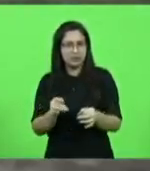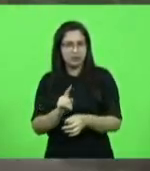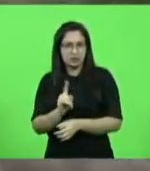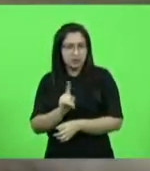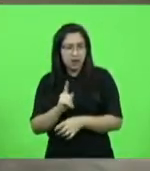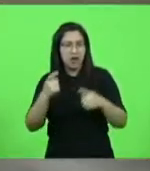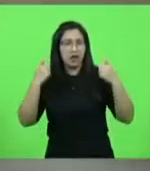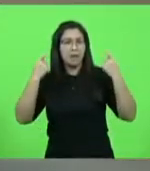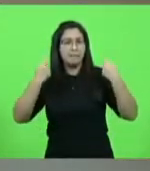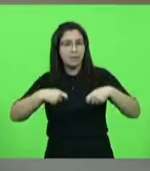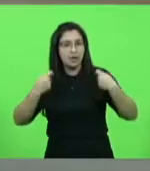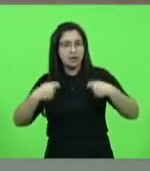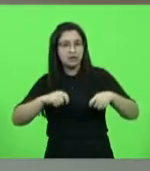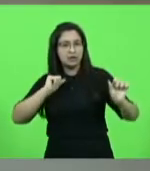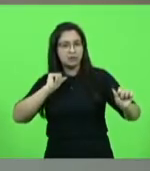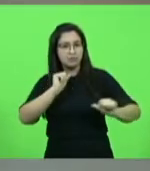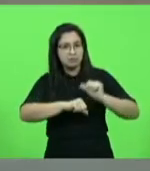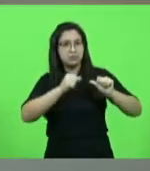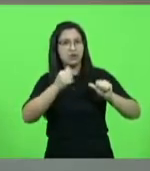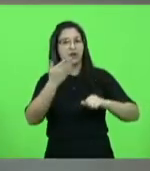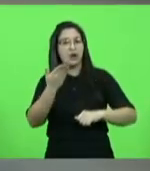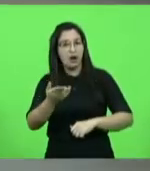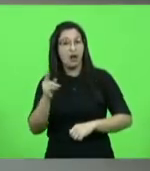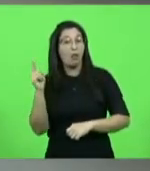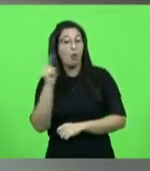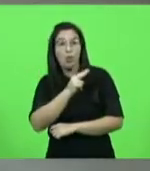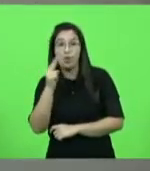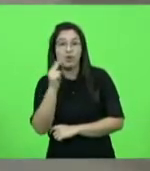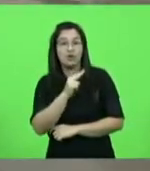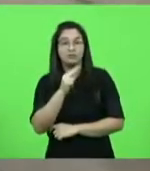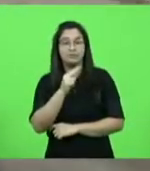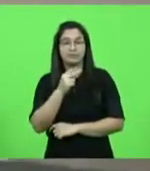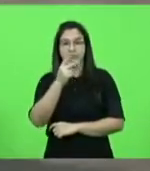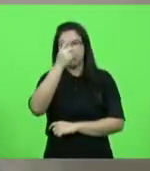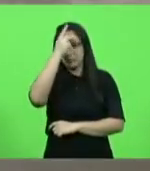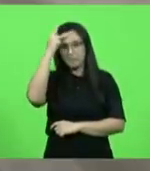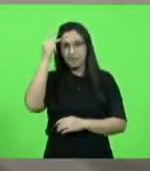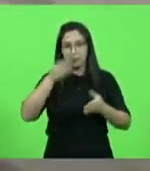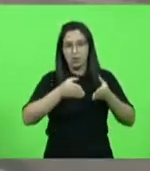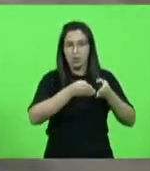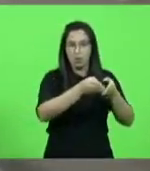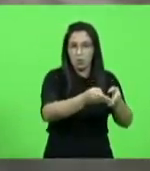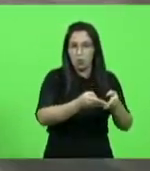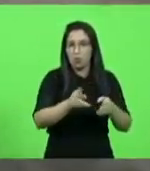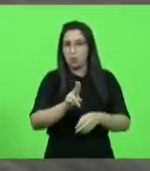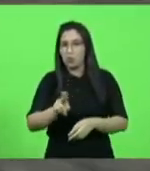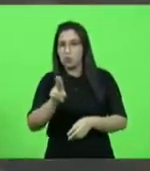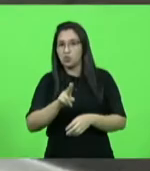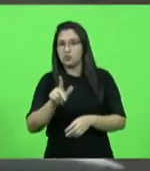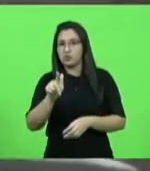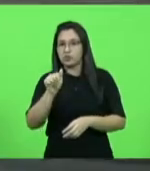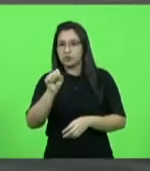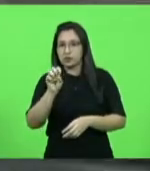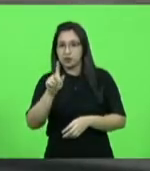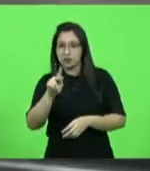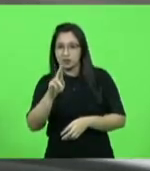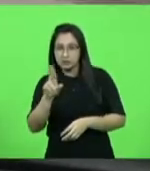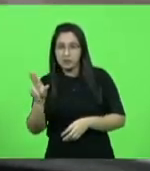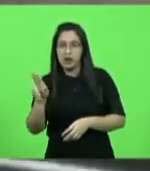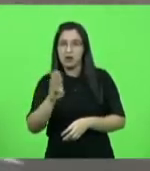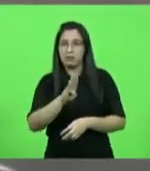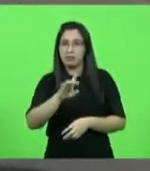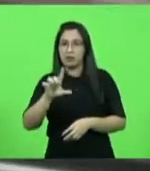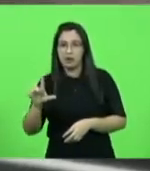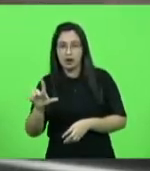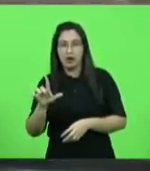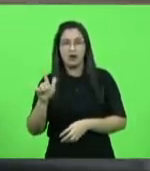uma recuperação urgente. Quem sai de Navegantes, passa por Ilhota, passa por Gaspar, passa por Blumenau, passa